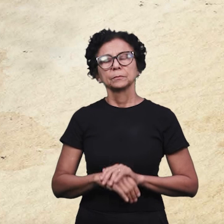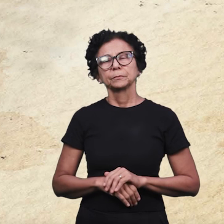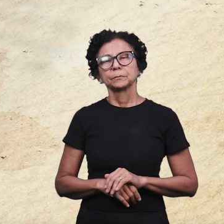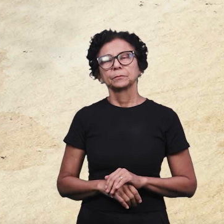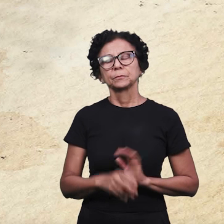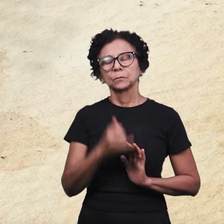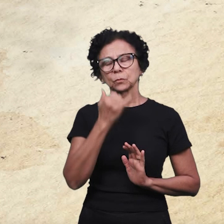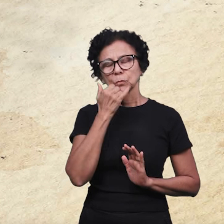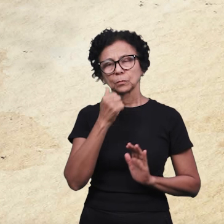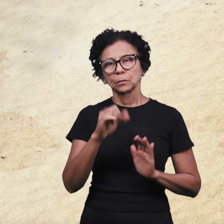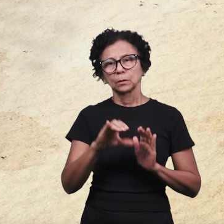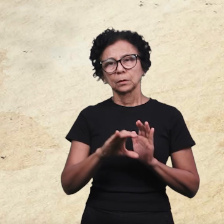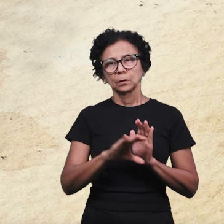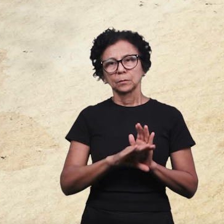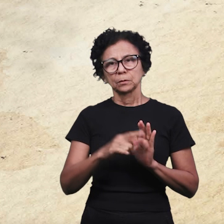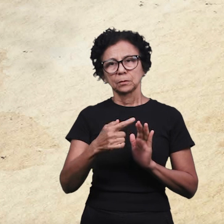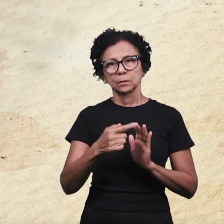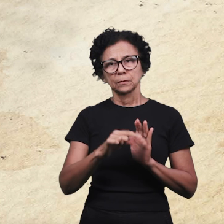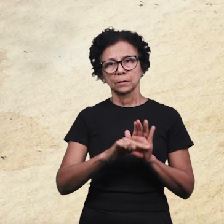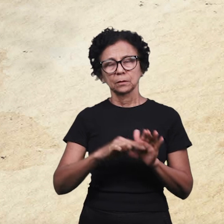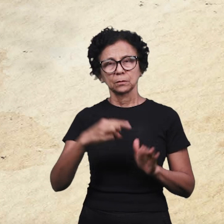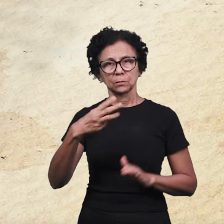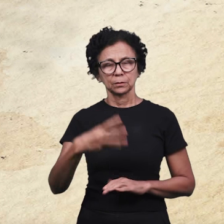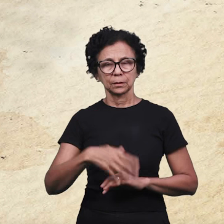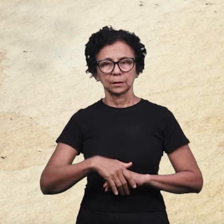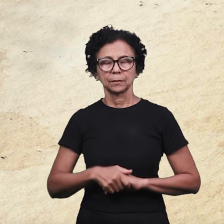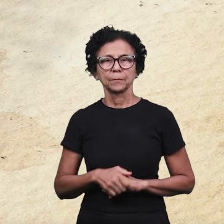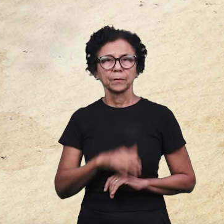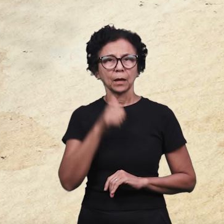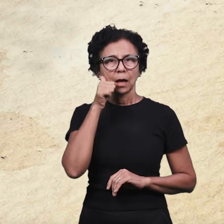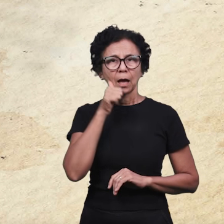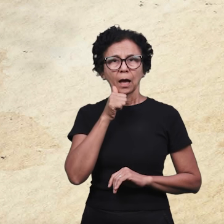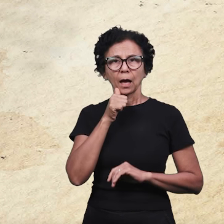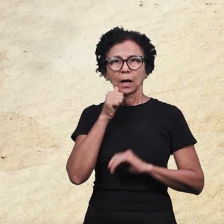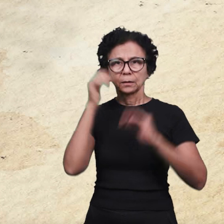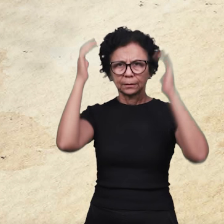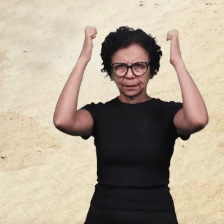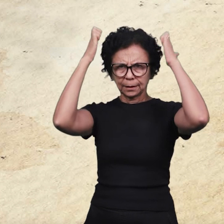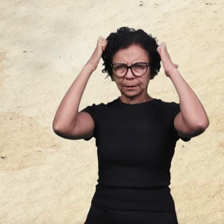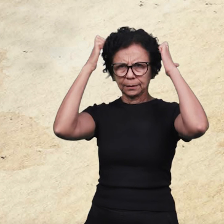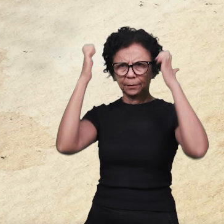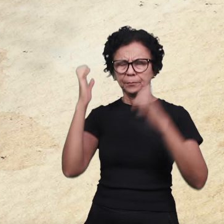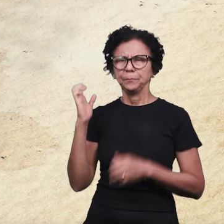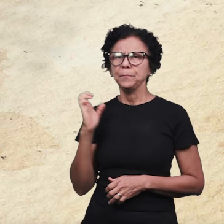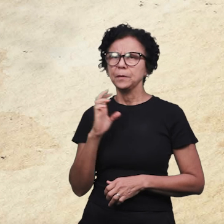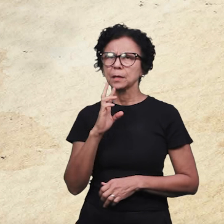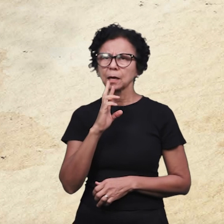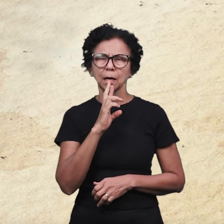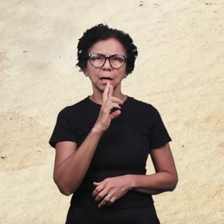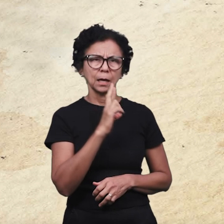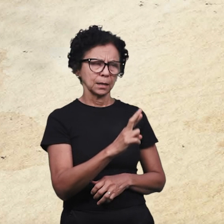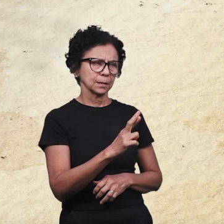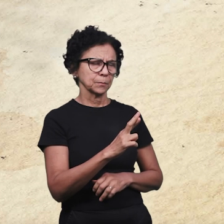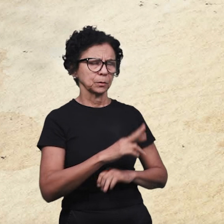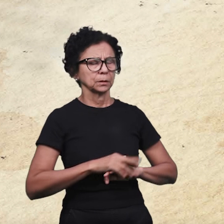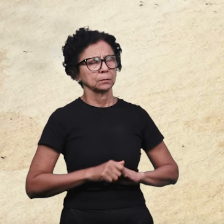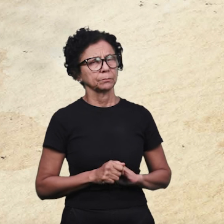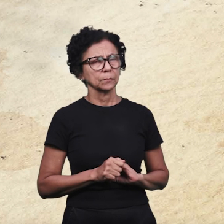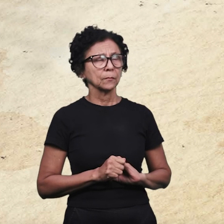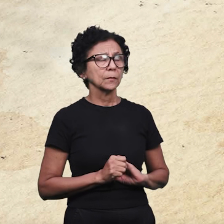3, melhor dizendo. Então respondeu a rainha Esté e disse: Se, ó rei,